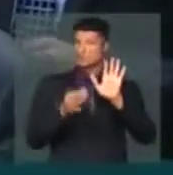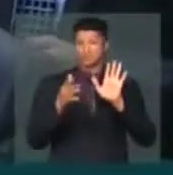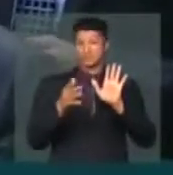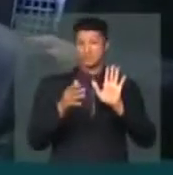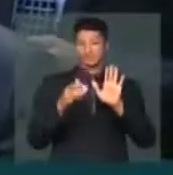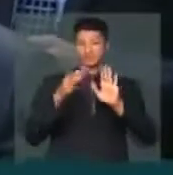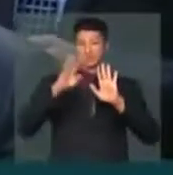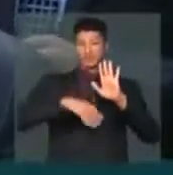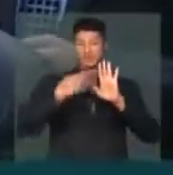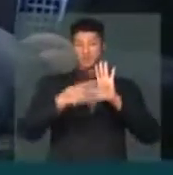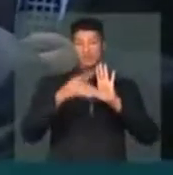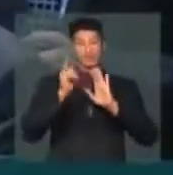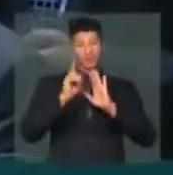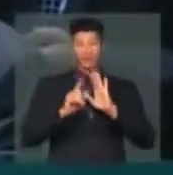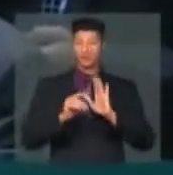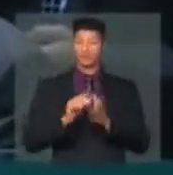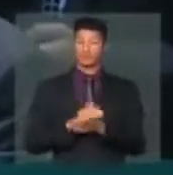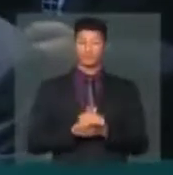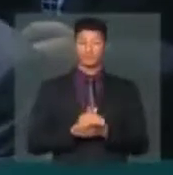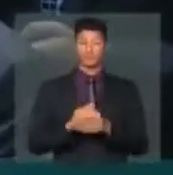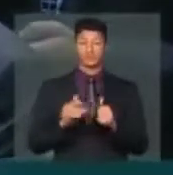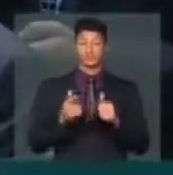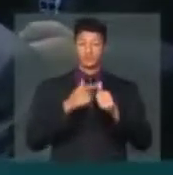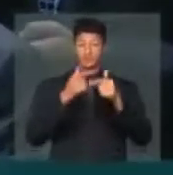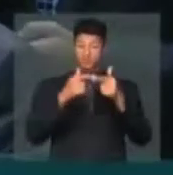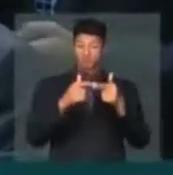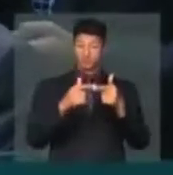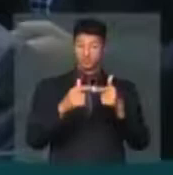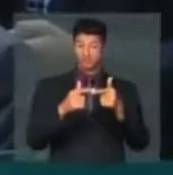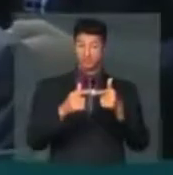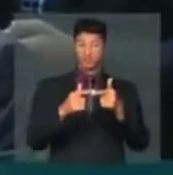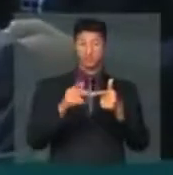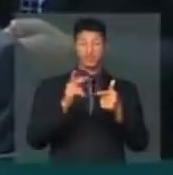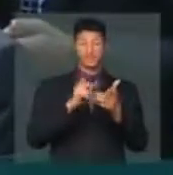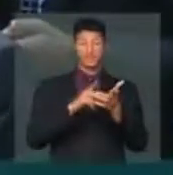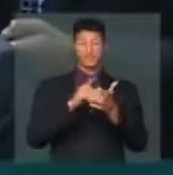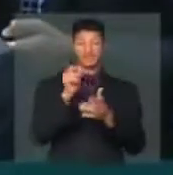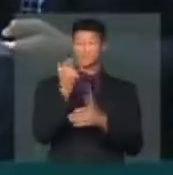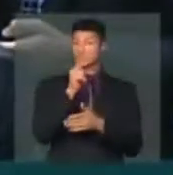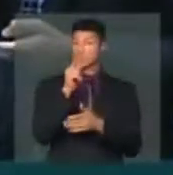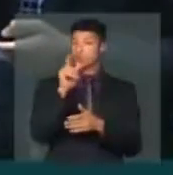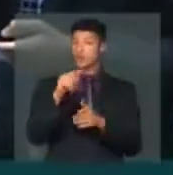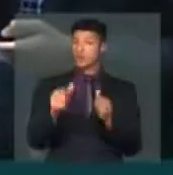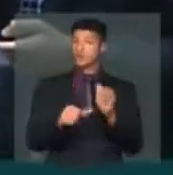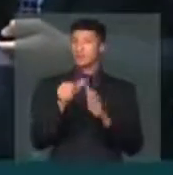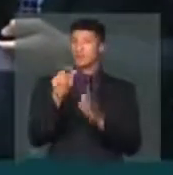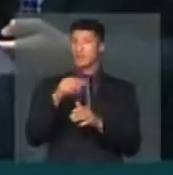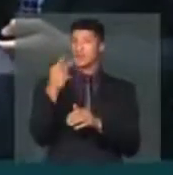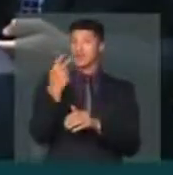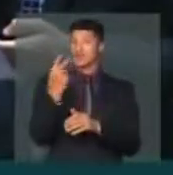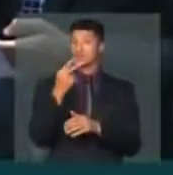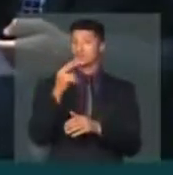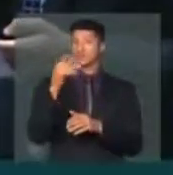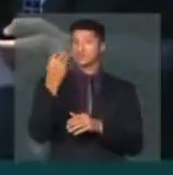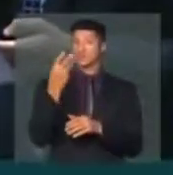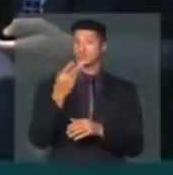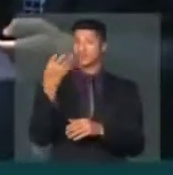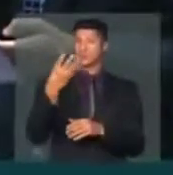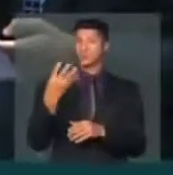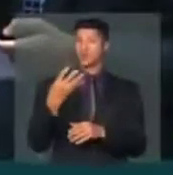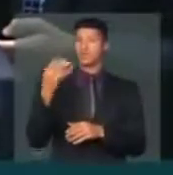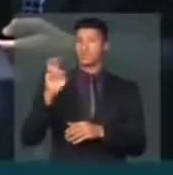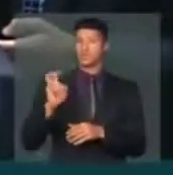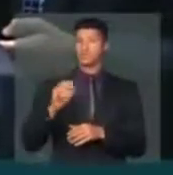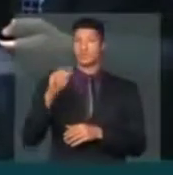da tabela do imposto de renda. Em segundo lugar, a verdade é que não é o primeiro refis, é o segundo, terceiro,